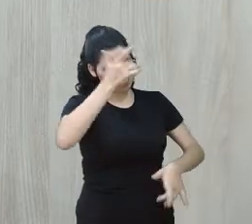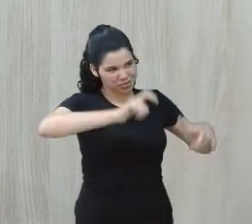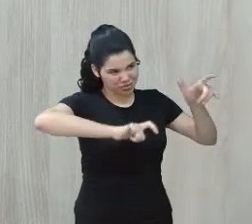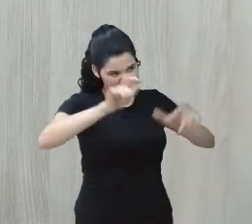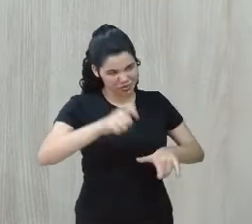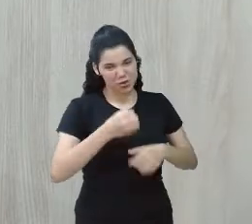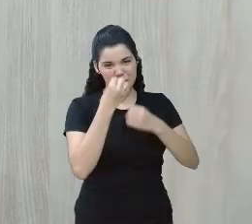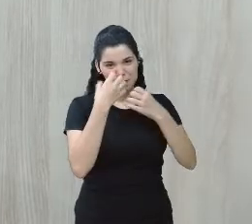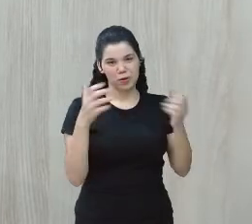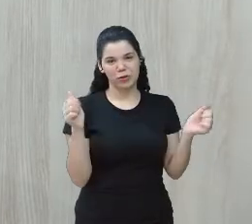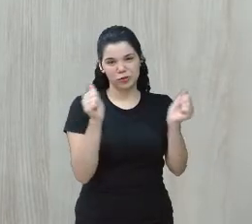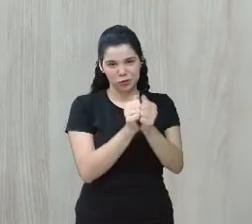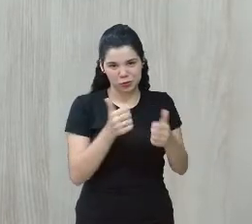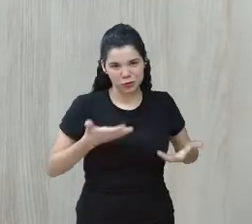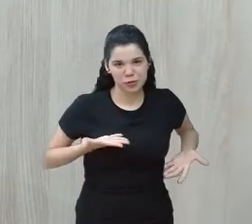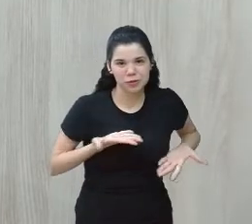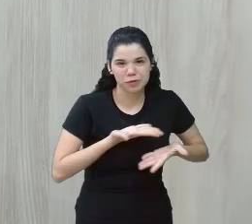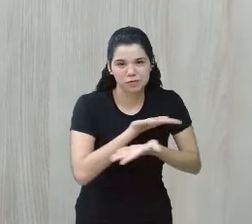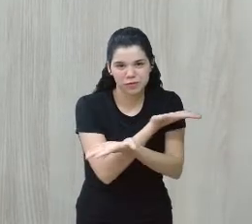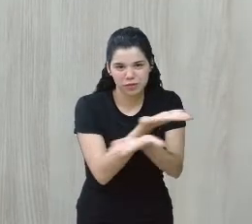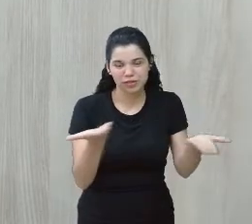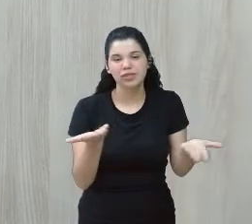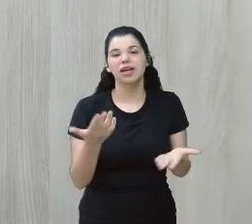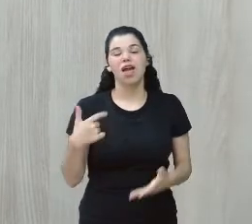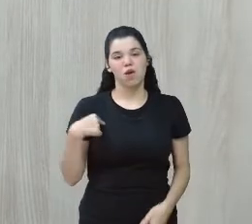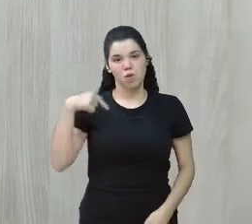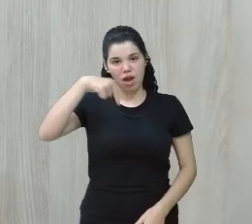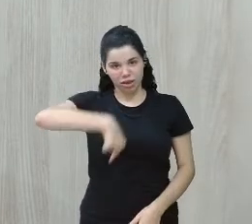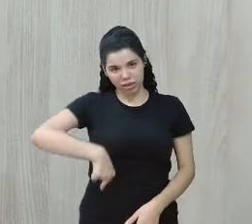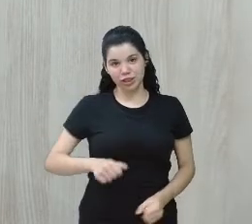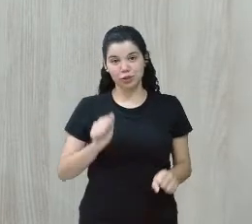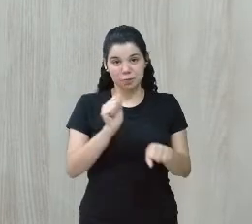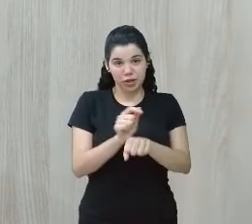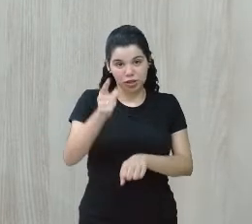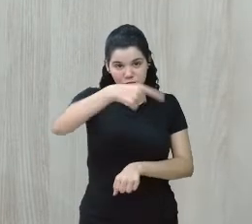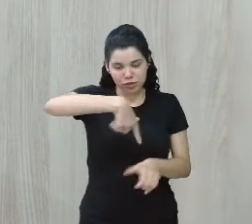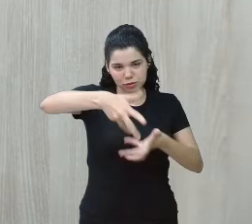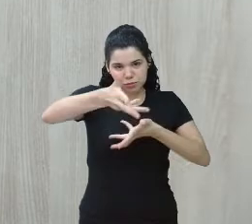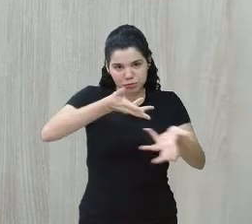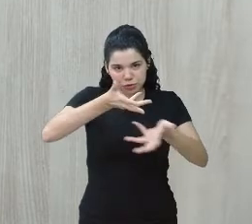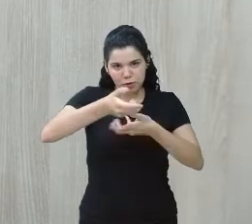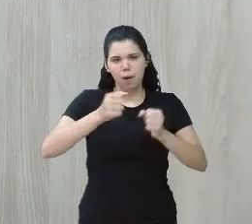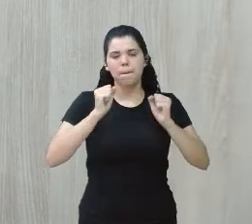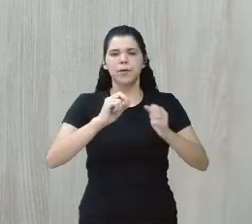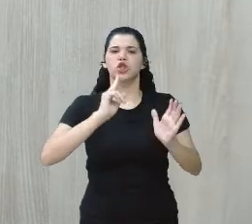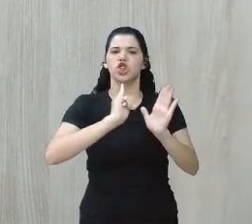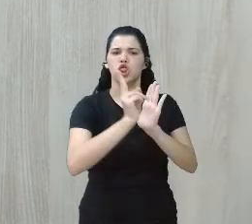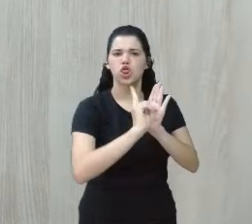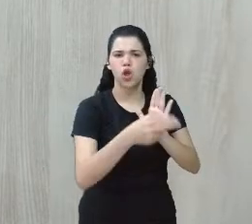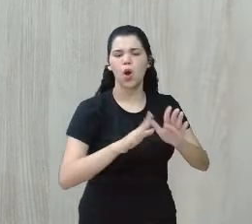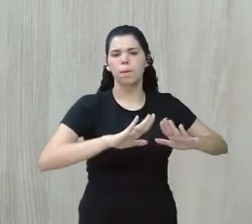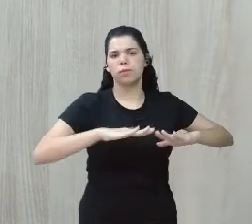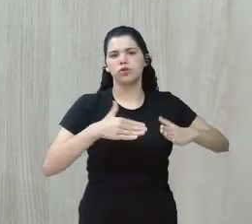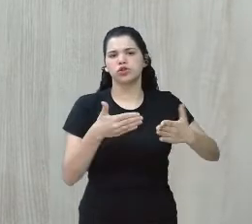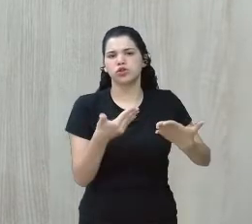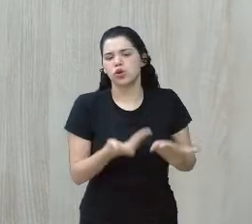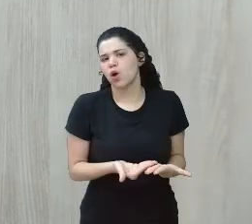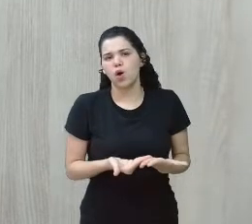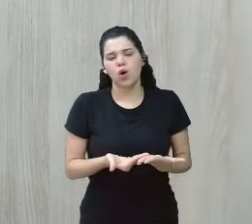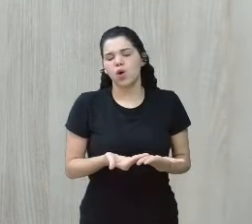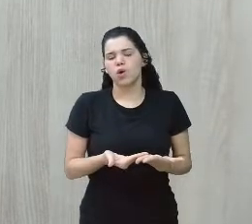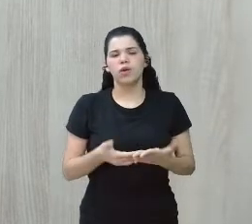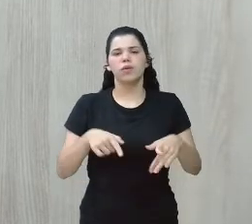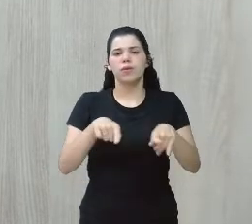É muito bom estar aqui com vocês, né? Estou aqui aguardando as interações, coloquei o nome de vocês, a escola de